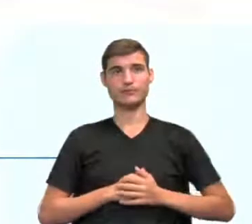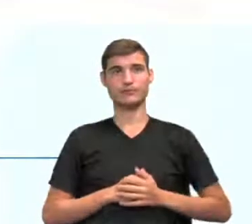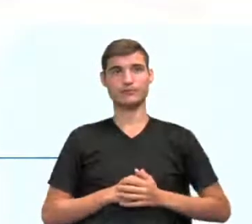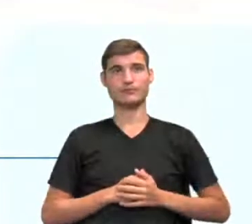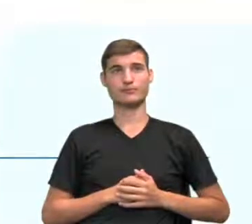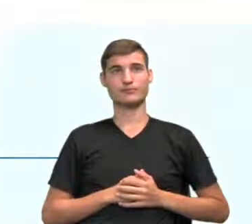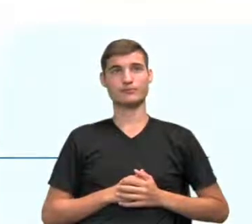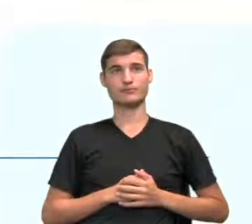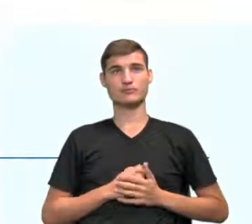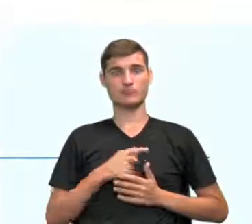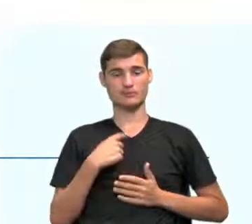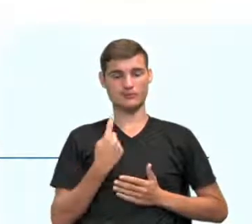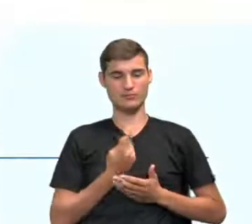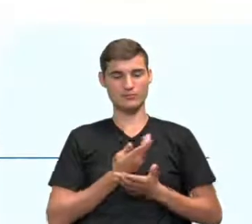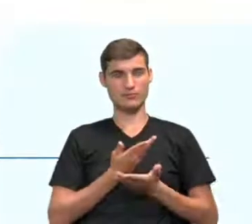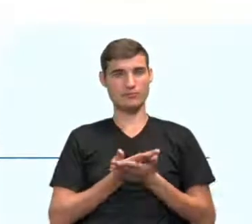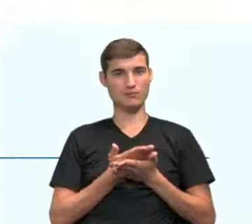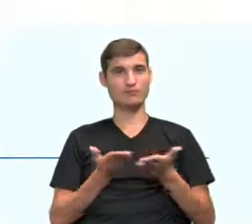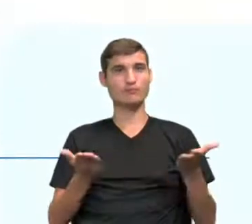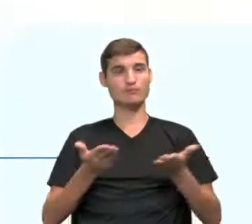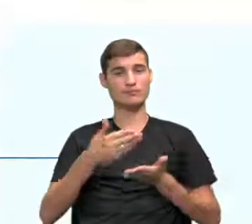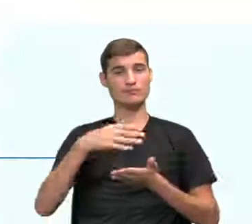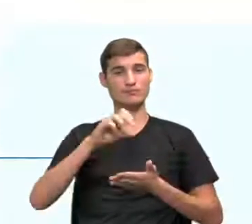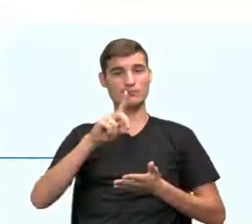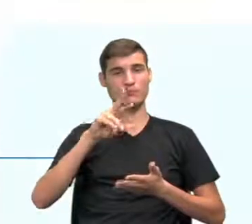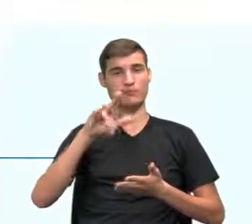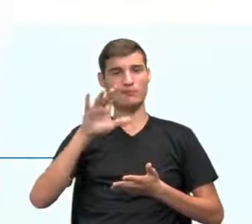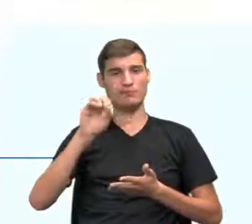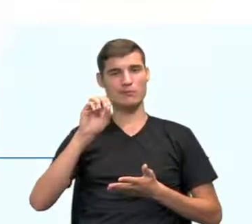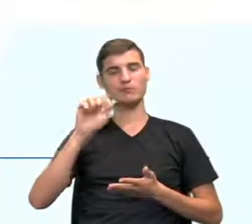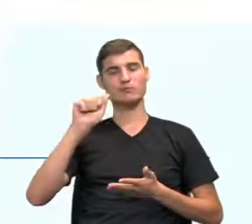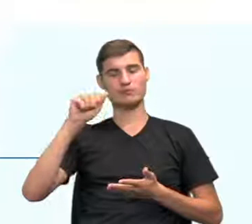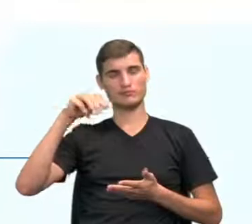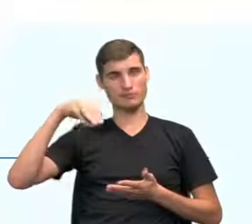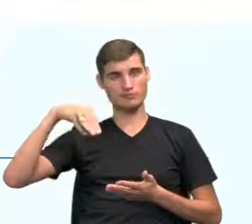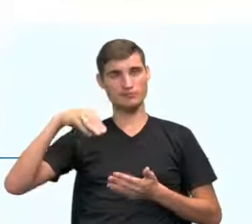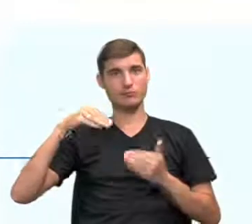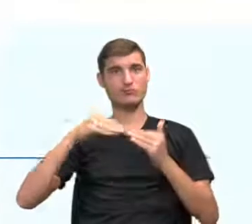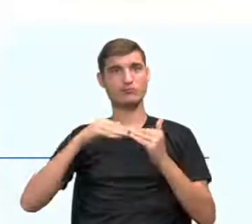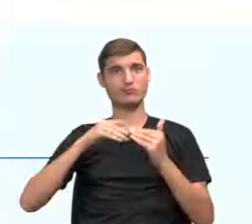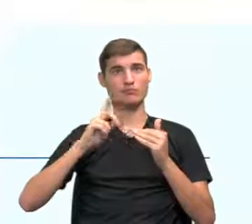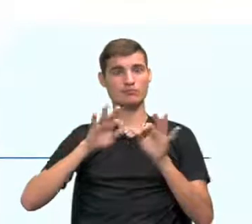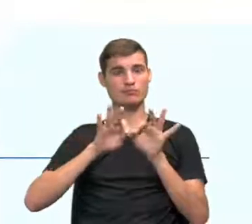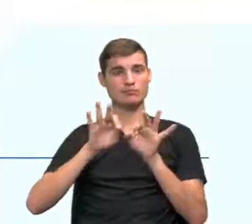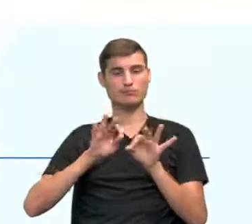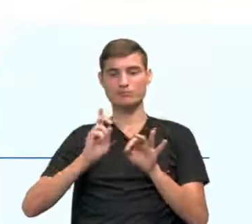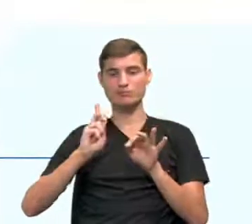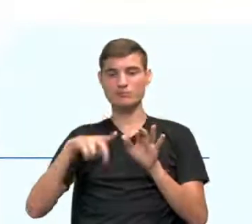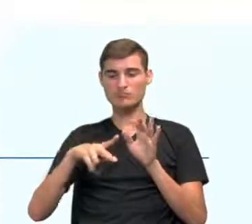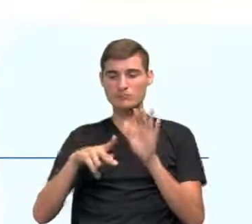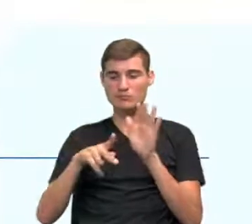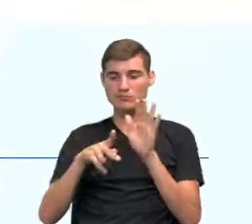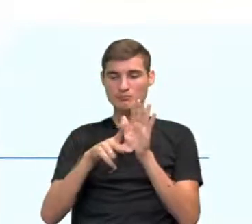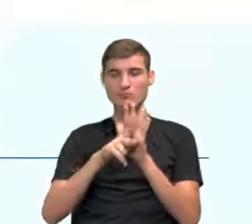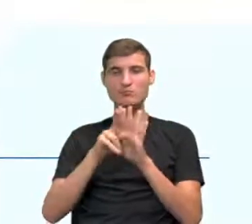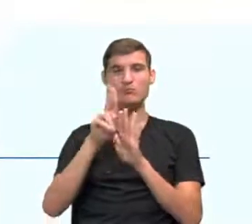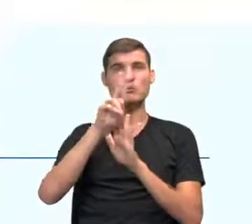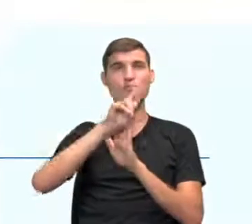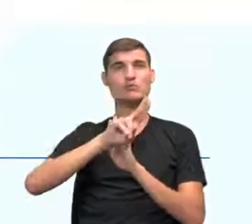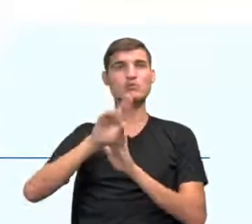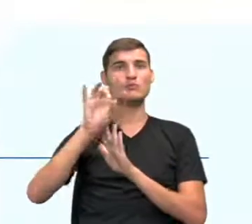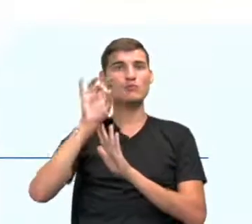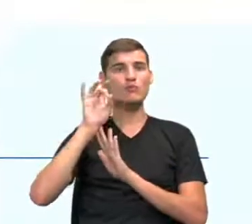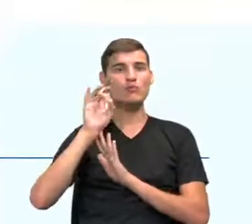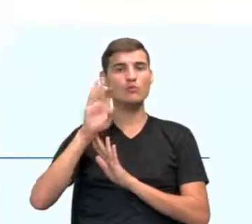Então vamos estudar primeiro a modulação AM. Modulação AM, não necessariamente, ela não é utilizada só na